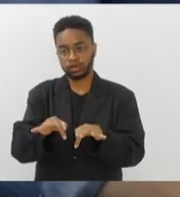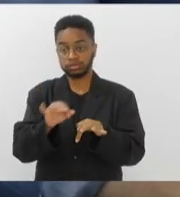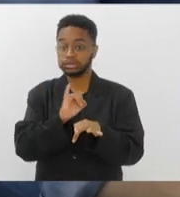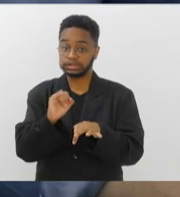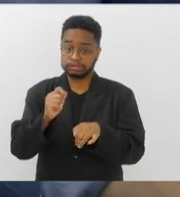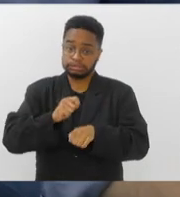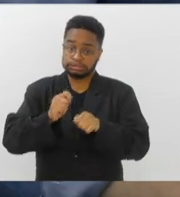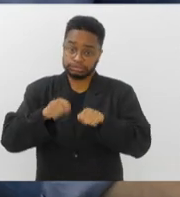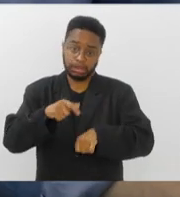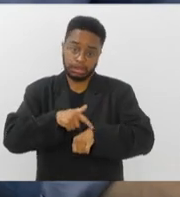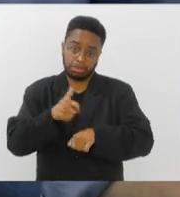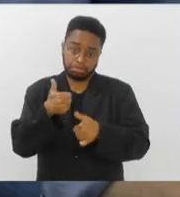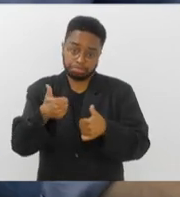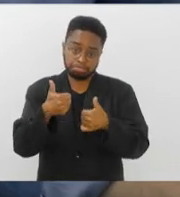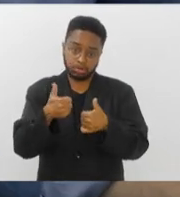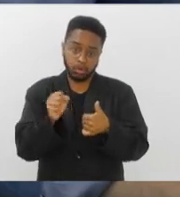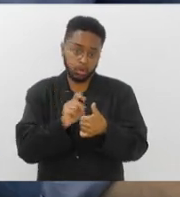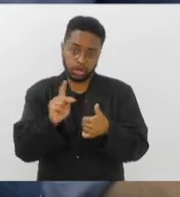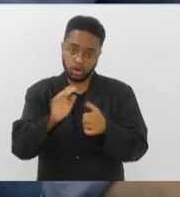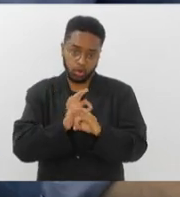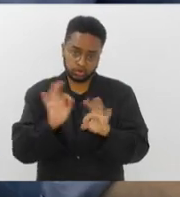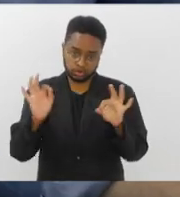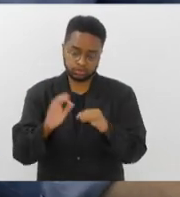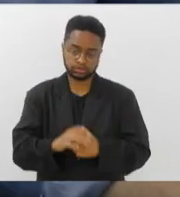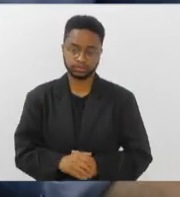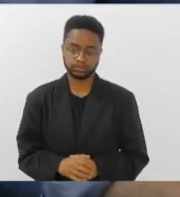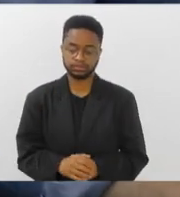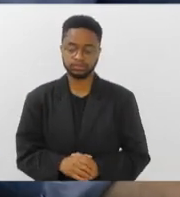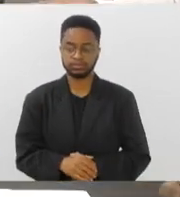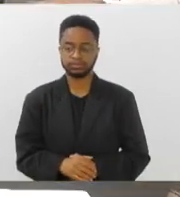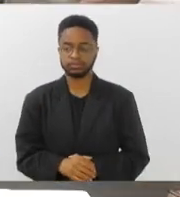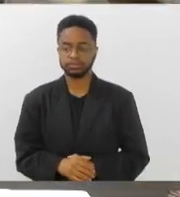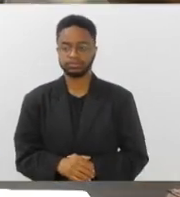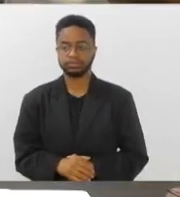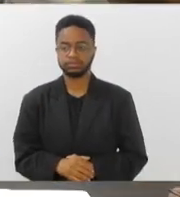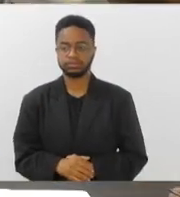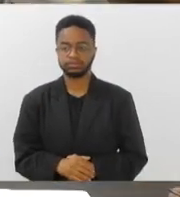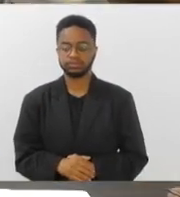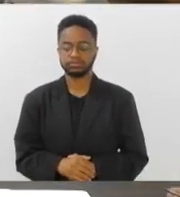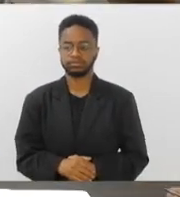para ser tudo, multo melhor todavia. Perfeito.